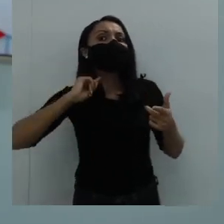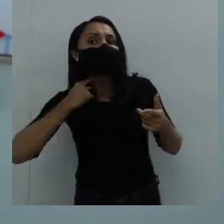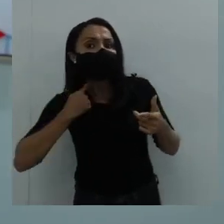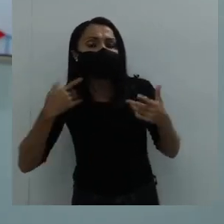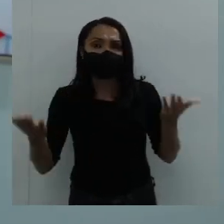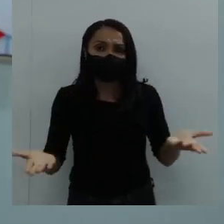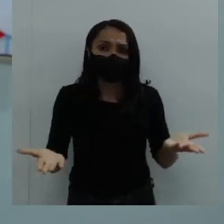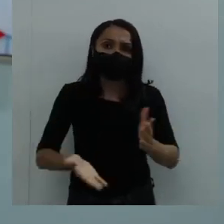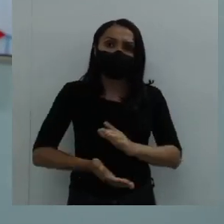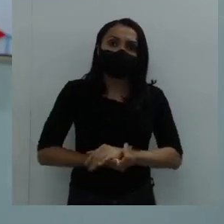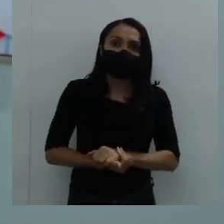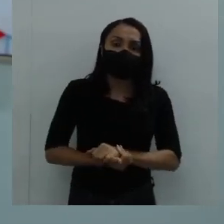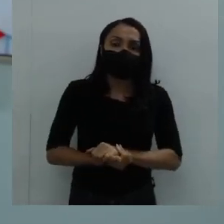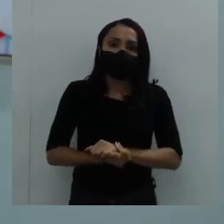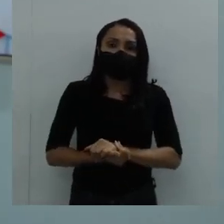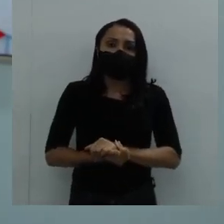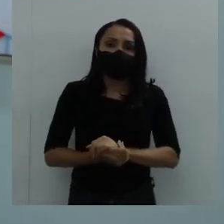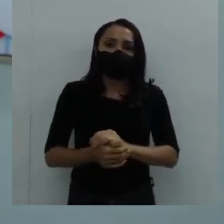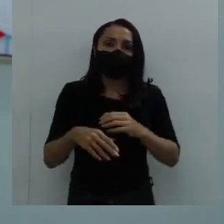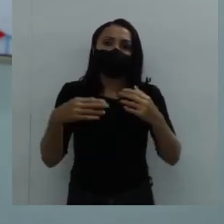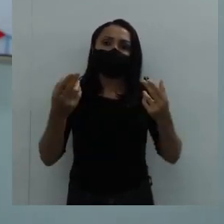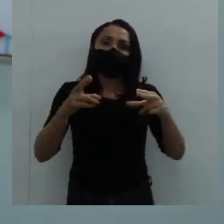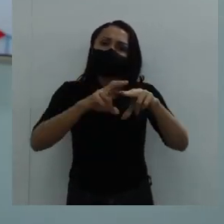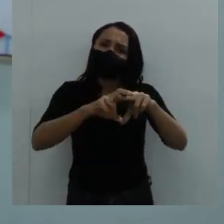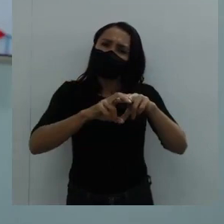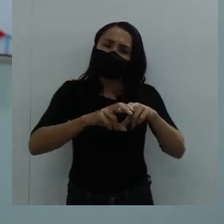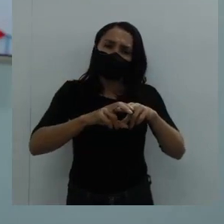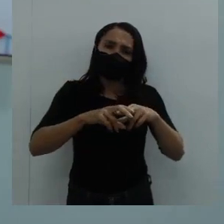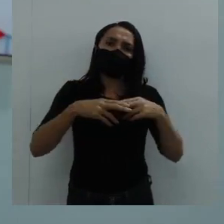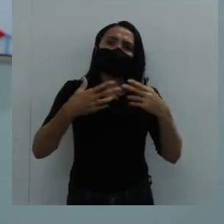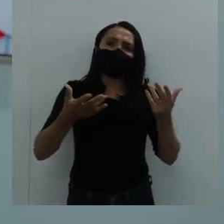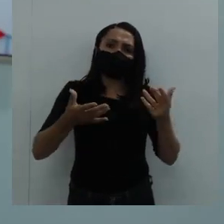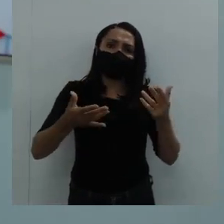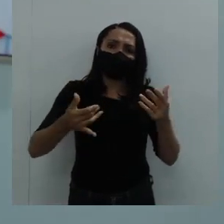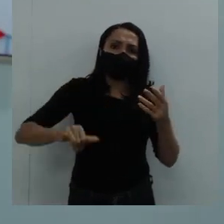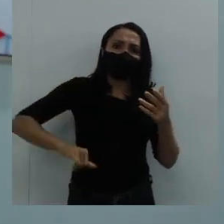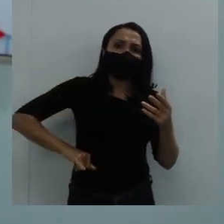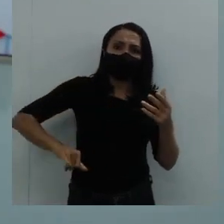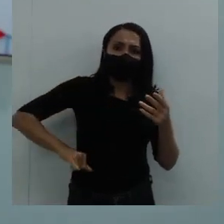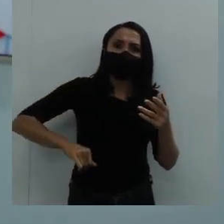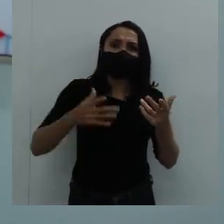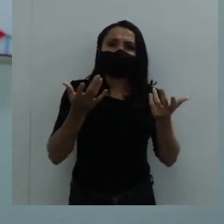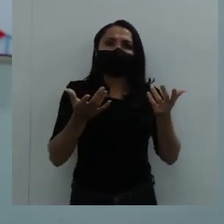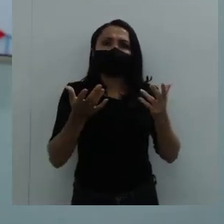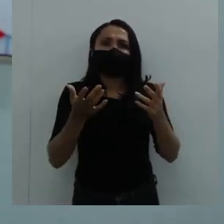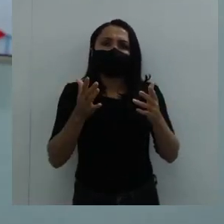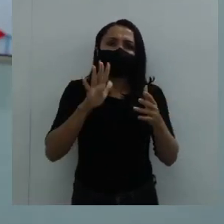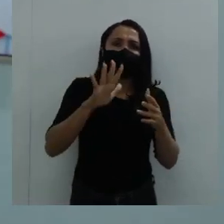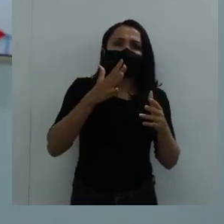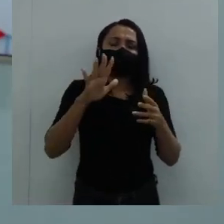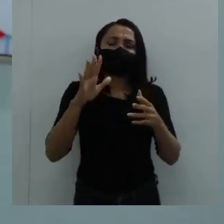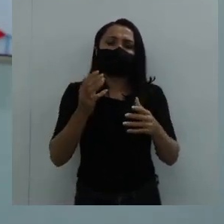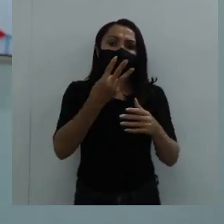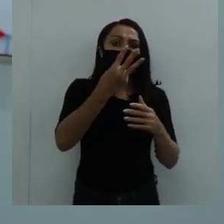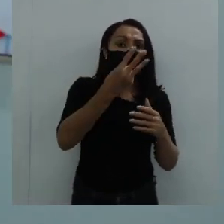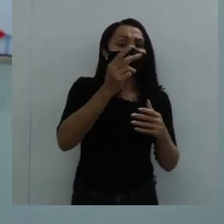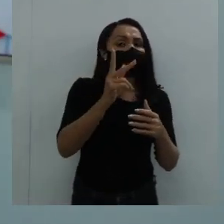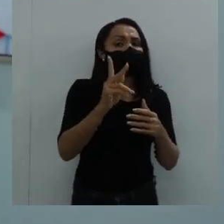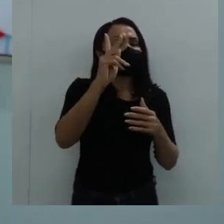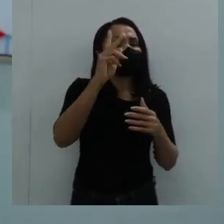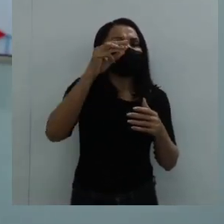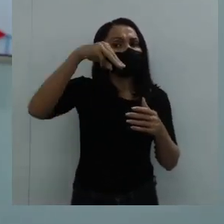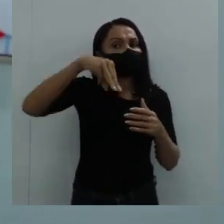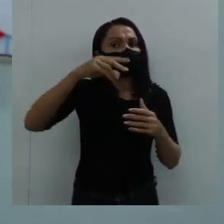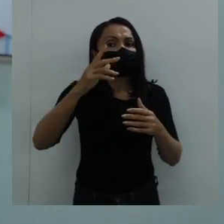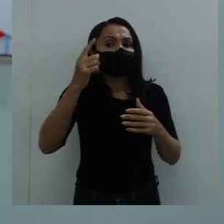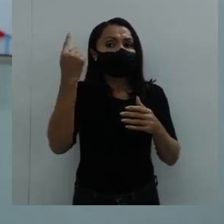penação, né? Ou seja, por causa desse sofrimento aí, ele tem uma altura de cerca de 3 quilômetros e vai